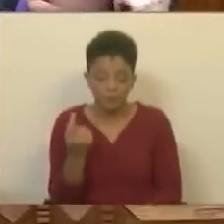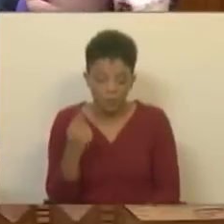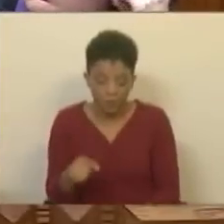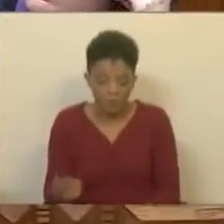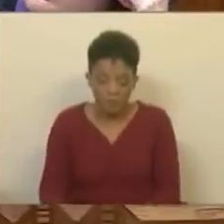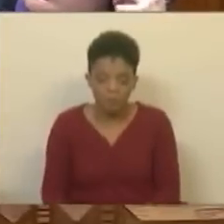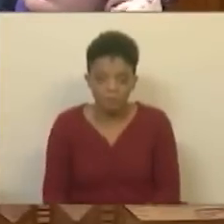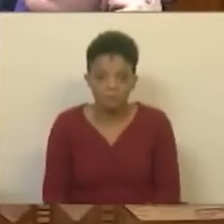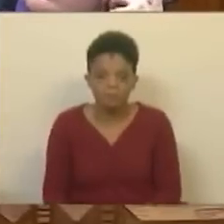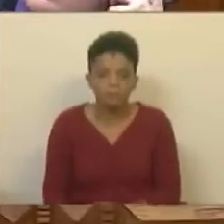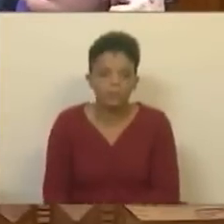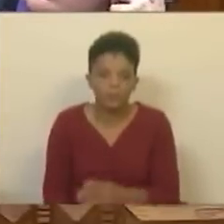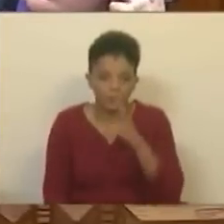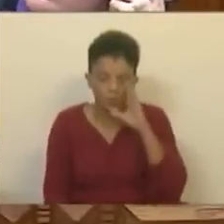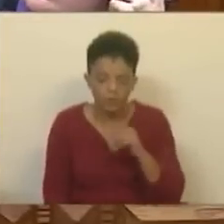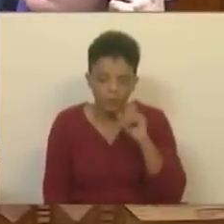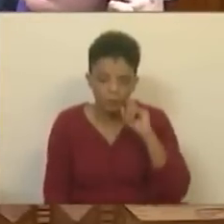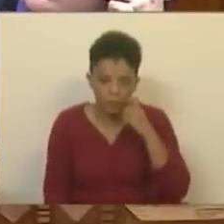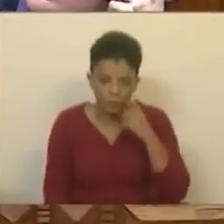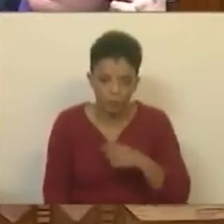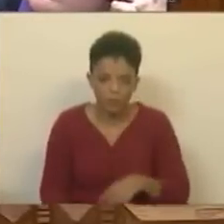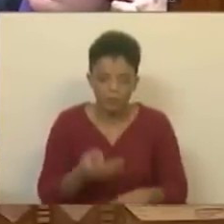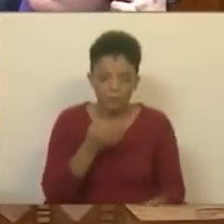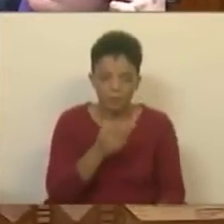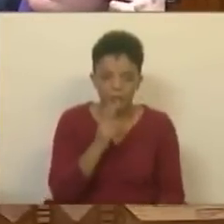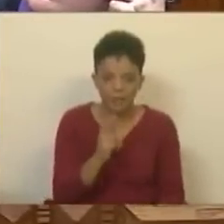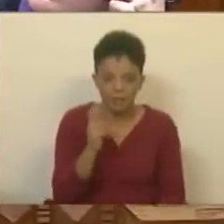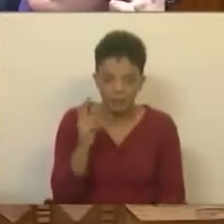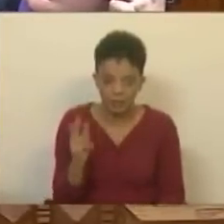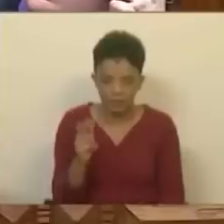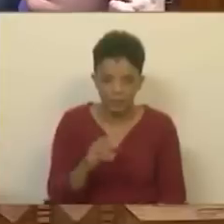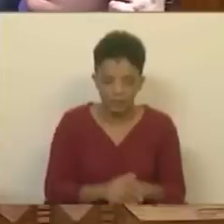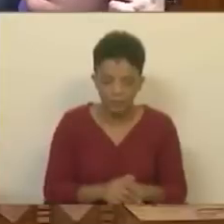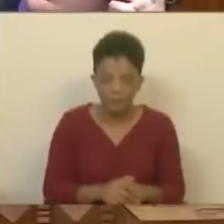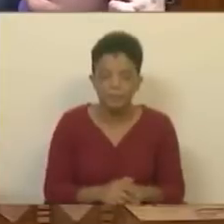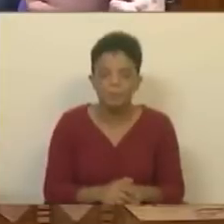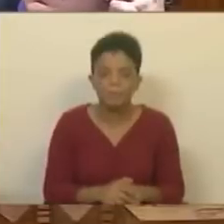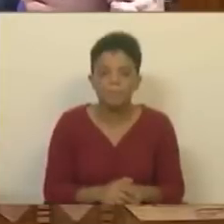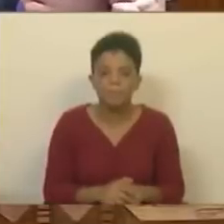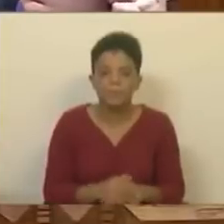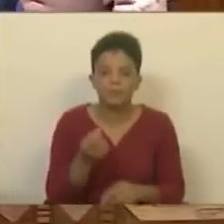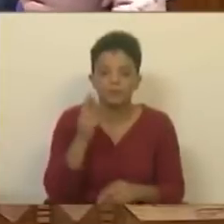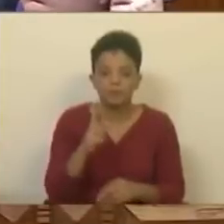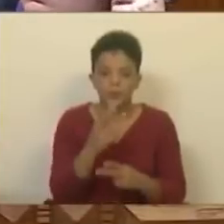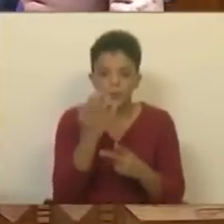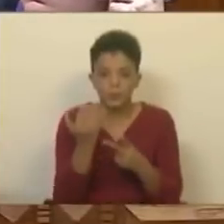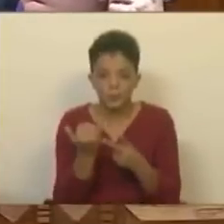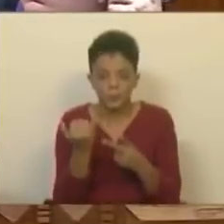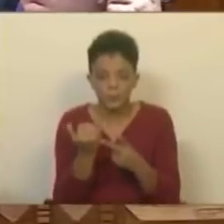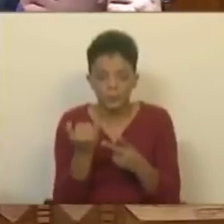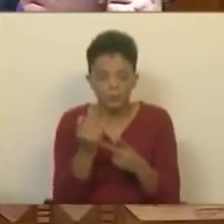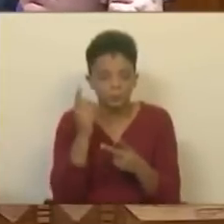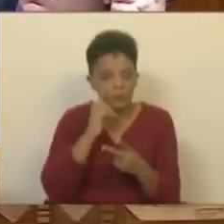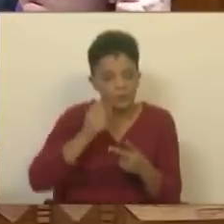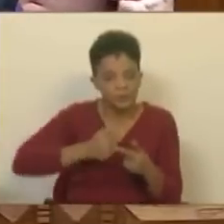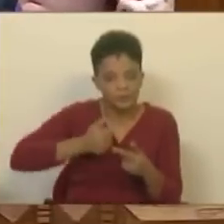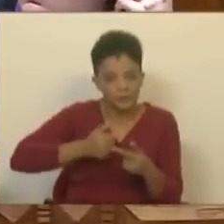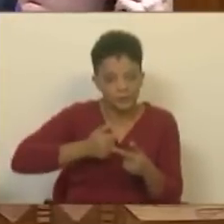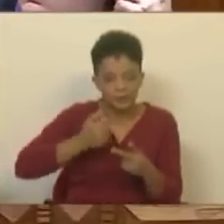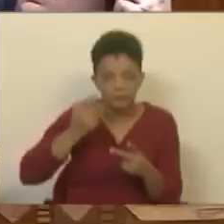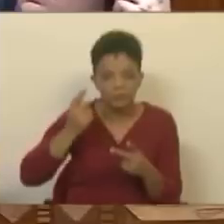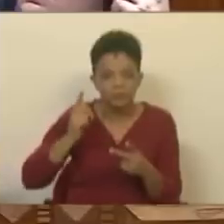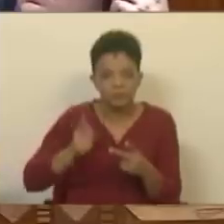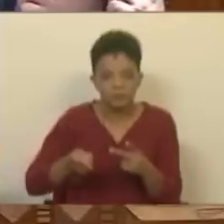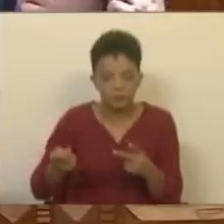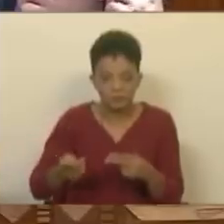porque não sei se já reparou que no prr as duas a segunda guerra mais relevante que existe